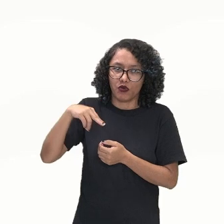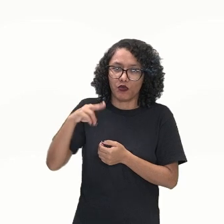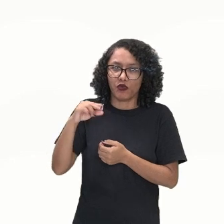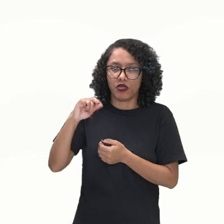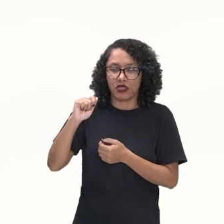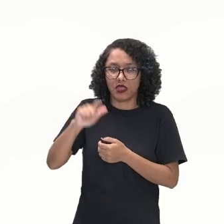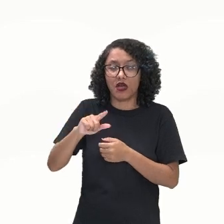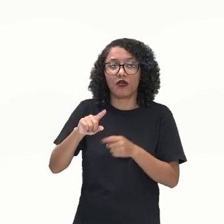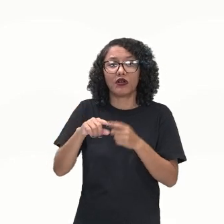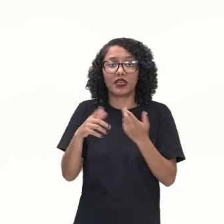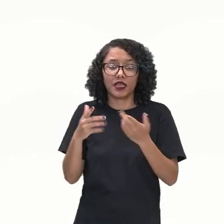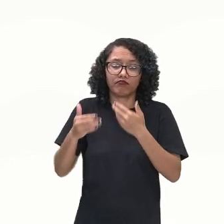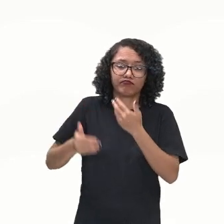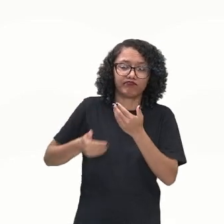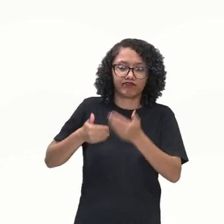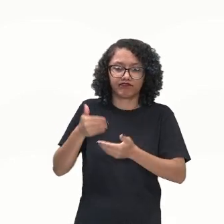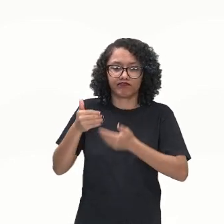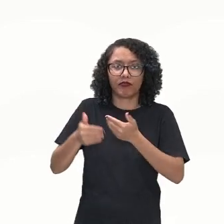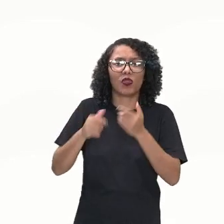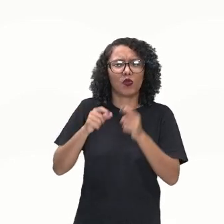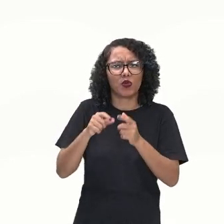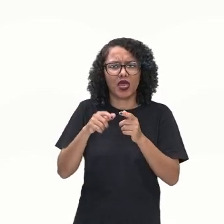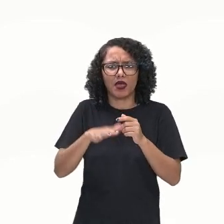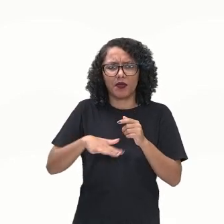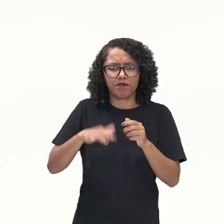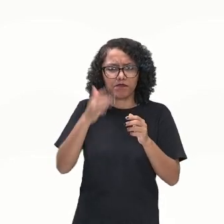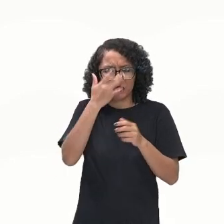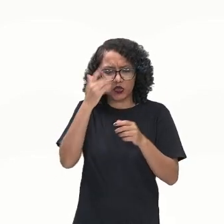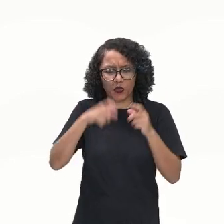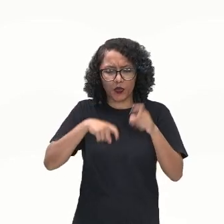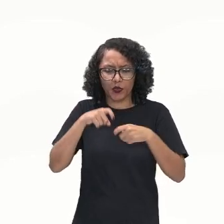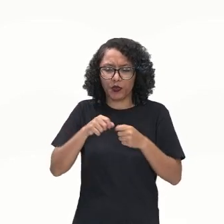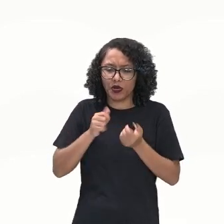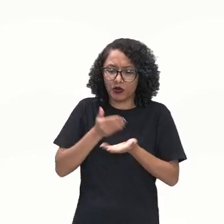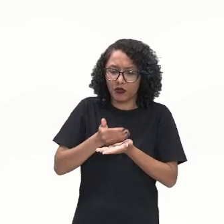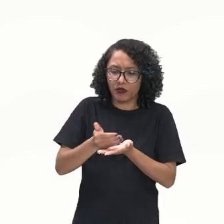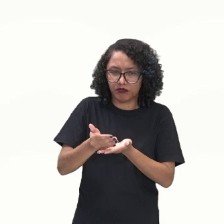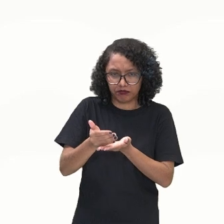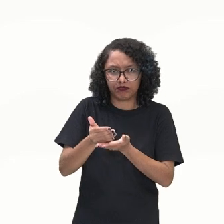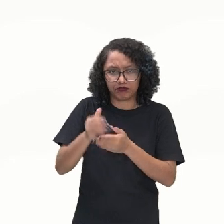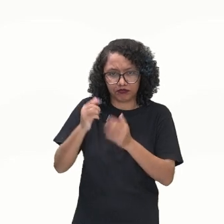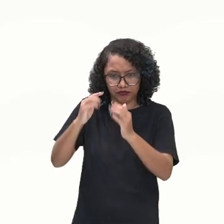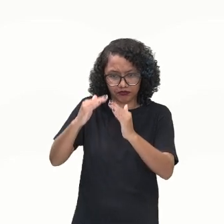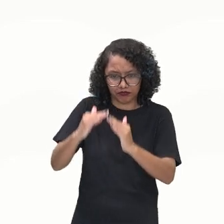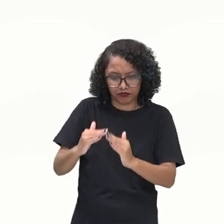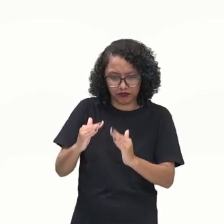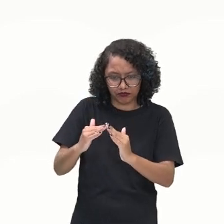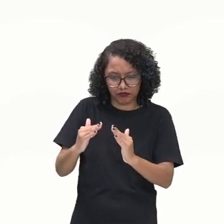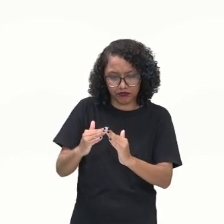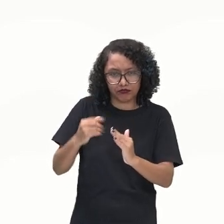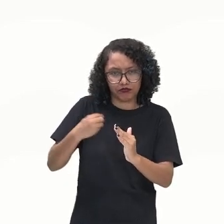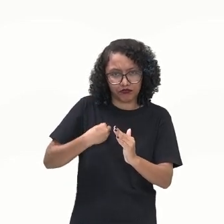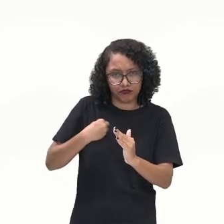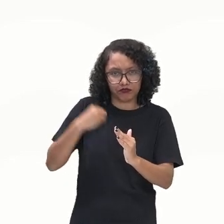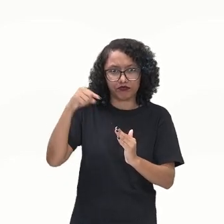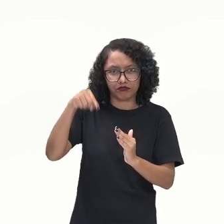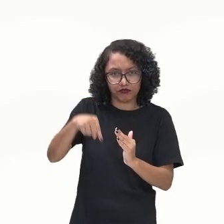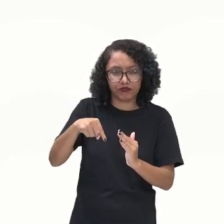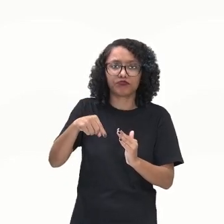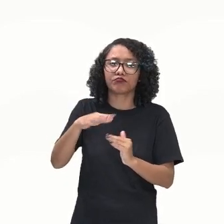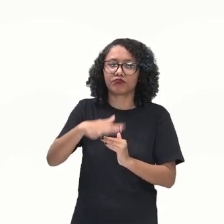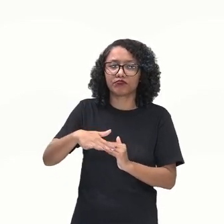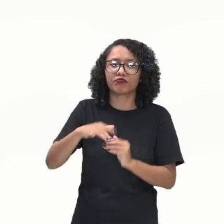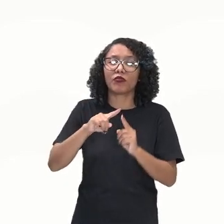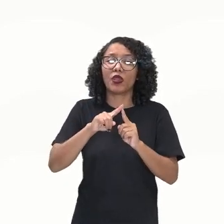várias pessoas, vários camponeses foram se instalando nessas terras comunais e morando ali. Só que a partir do